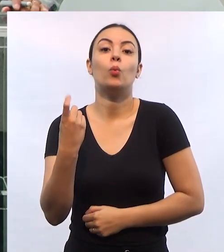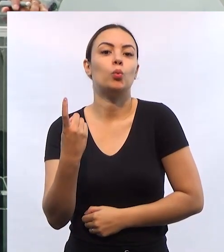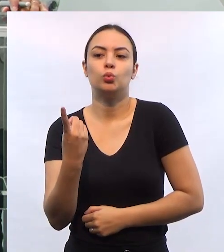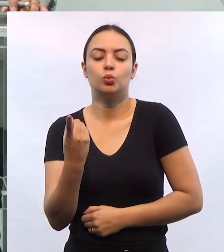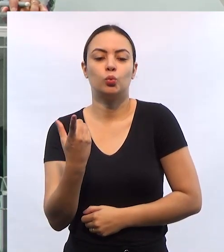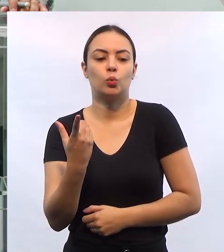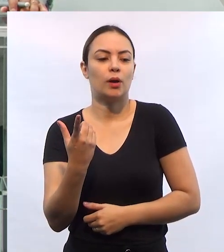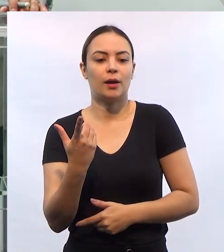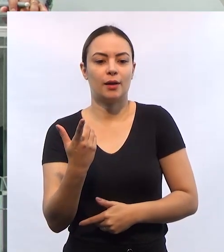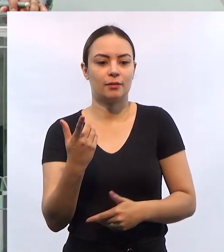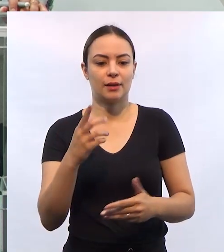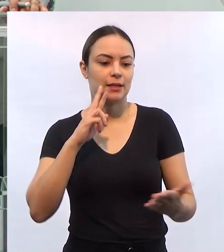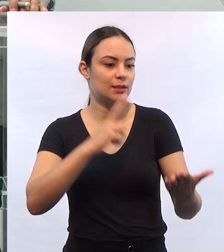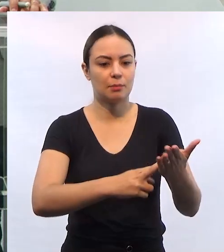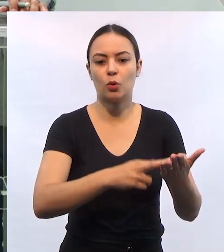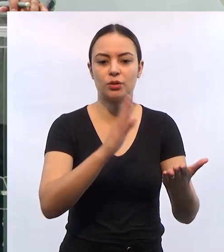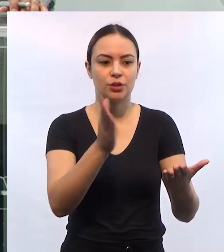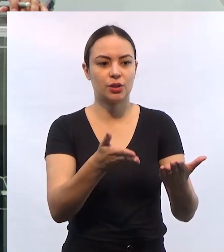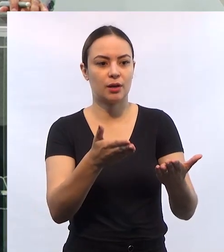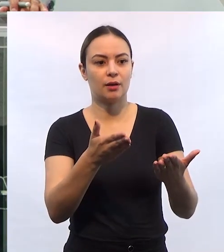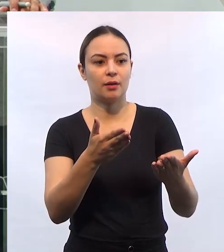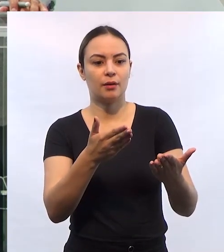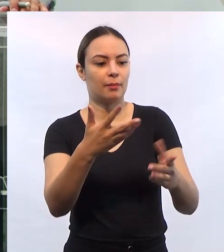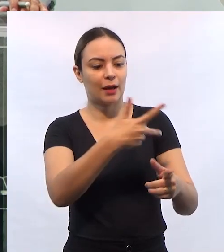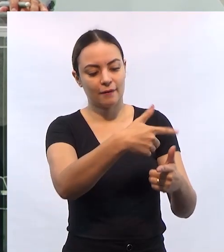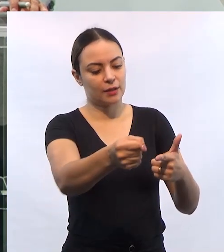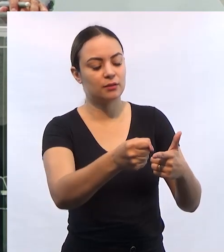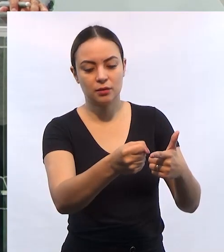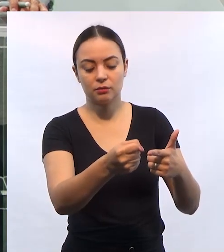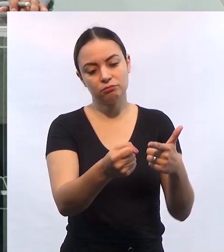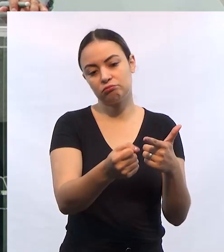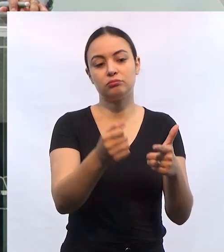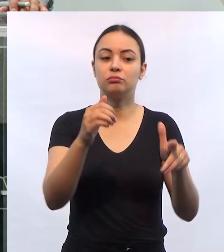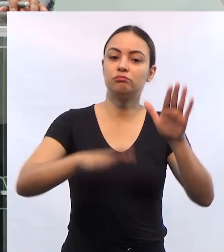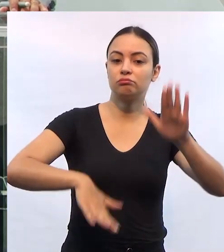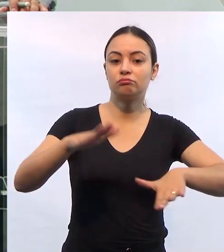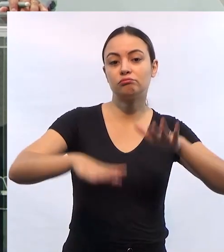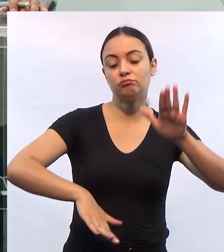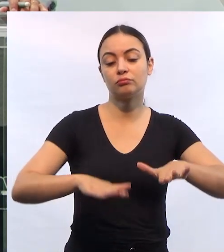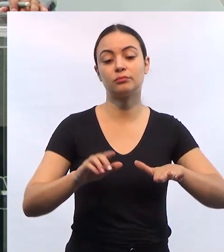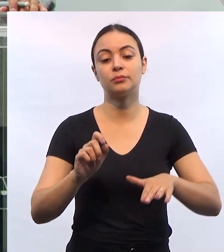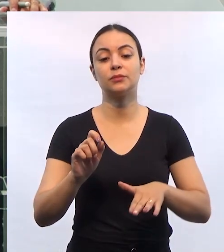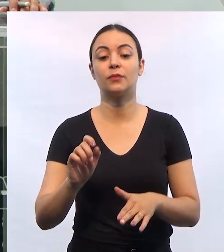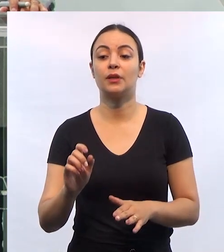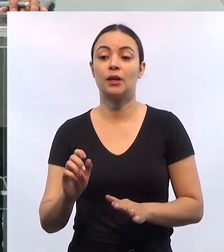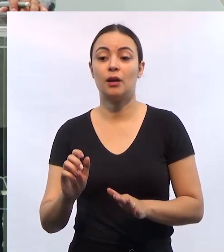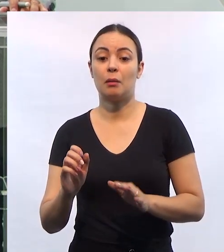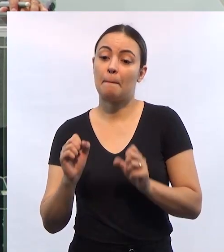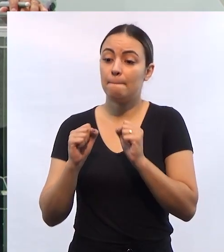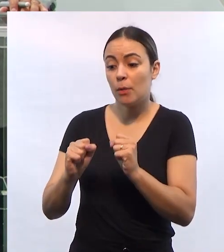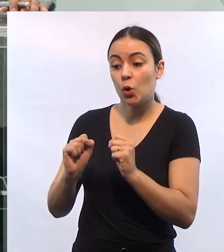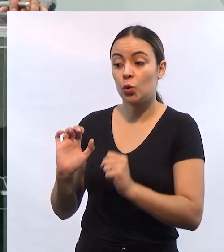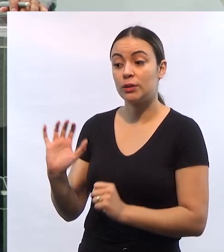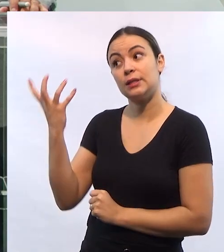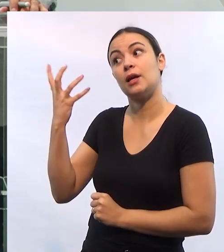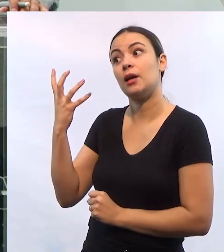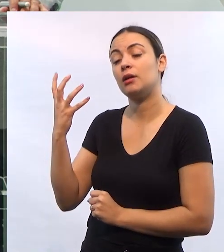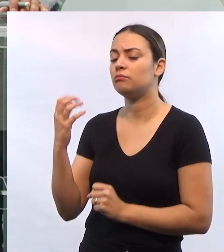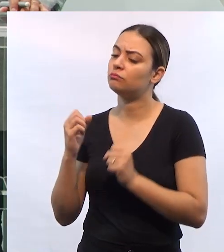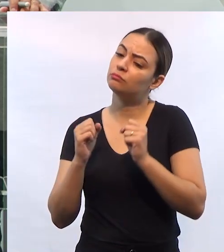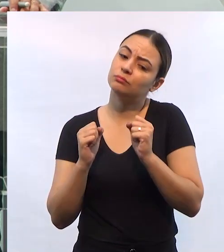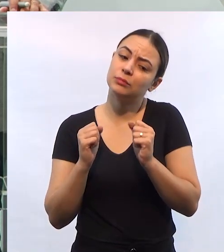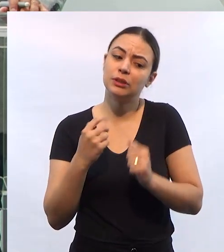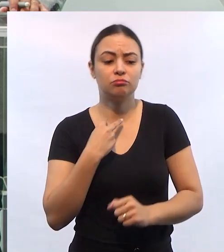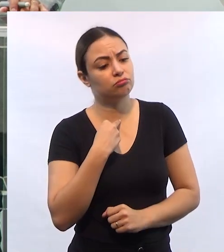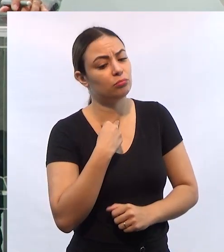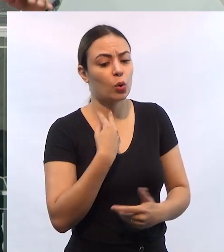solucioná-la, pois depende de cada situação e que pode trazer resultados positivos ou negativos, tá? E que não